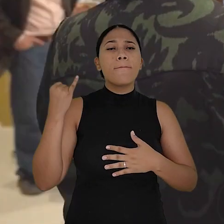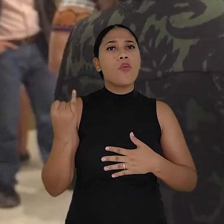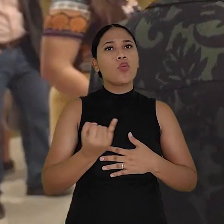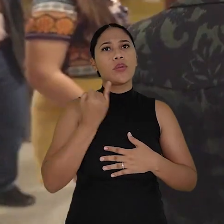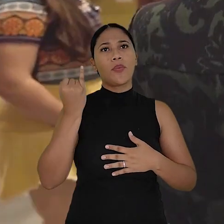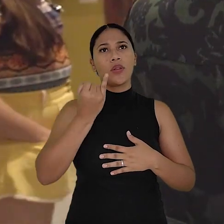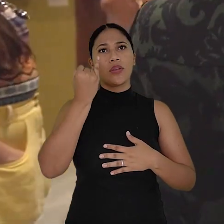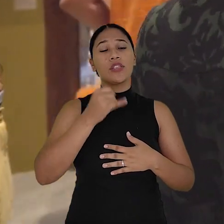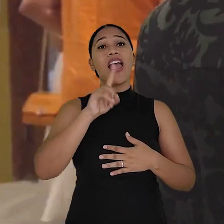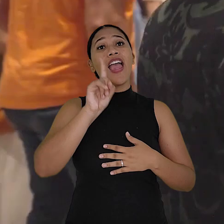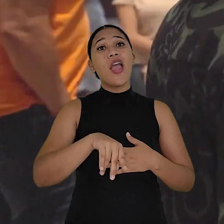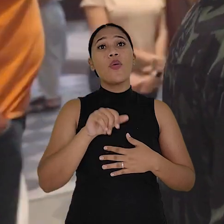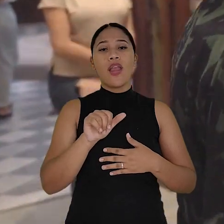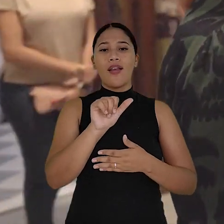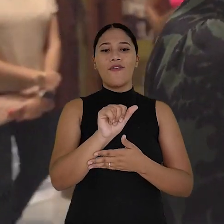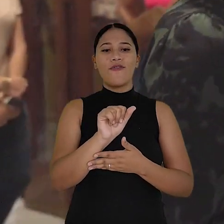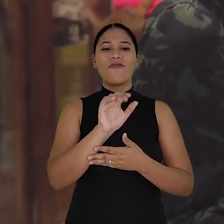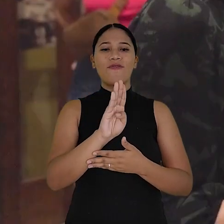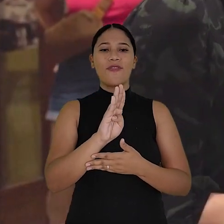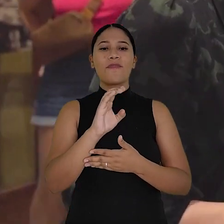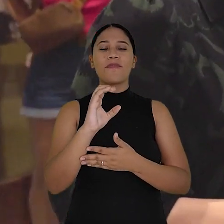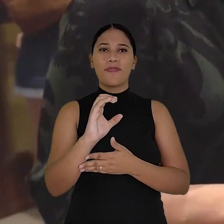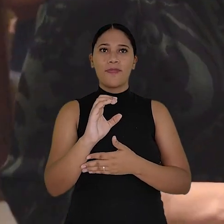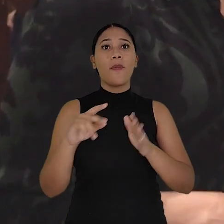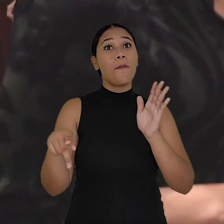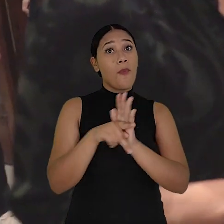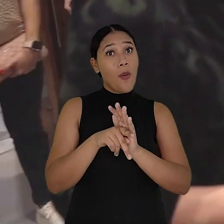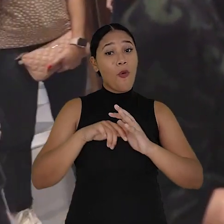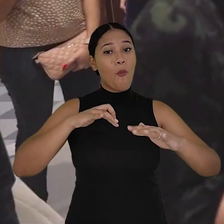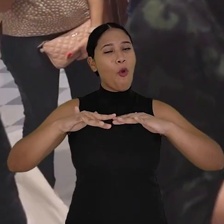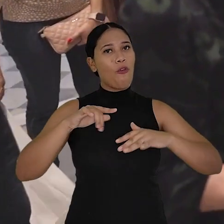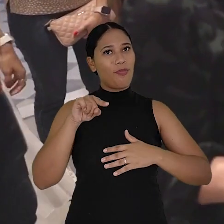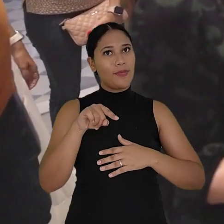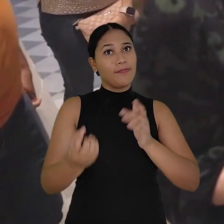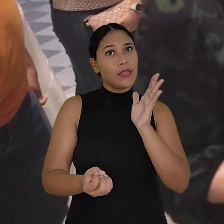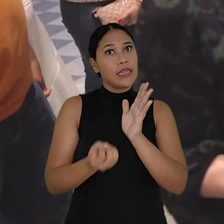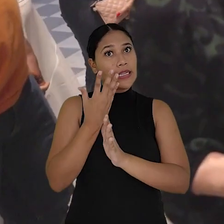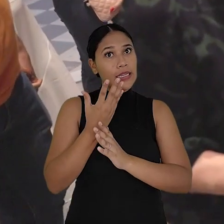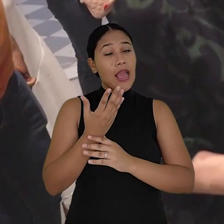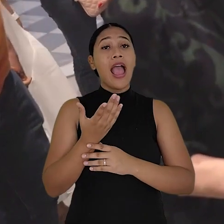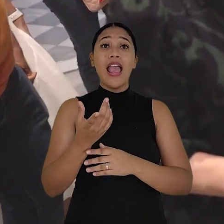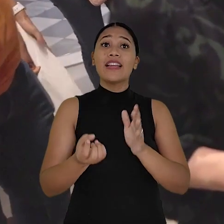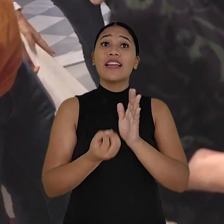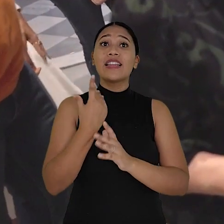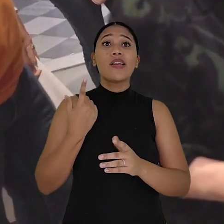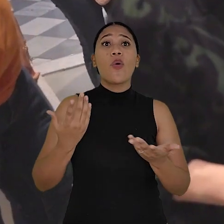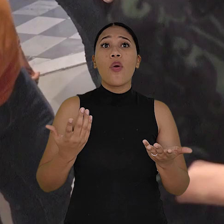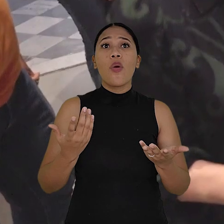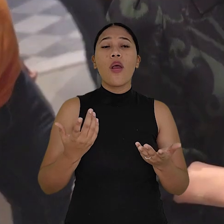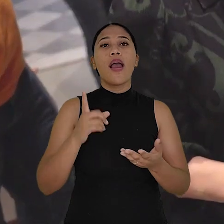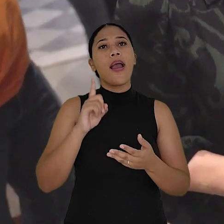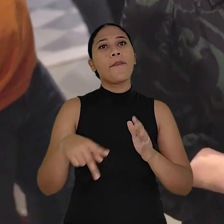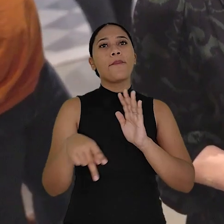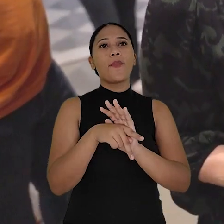muito importante que é o alfabeto armorial. Então ele cria o alfabeto armorial e